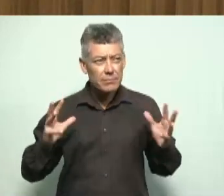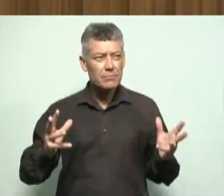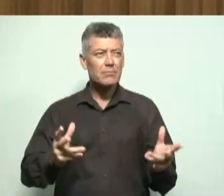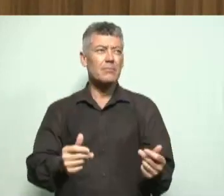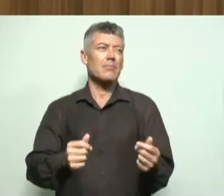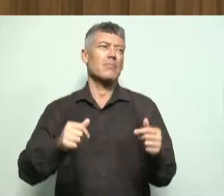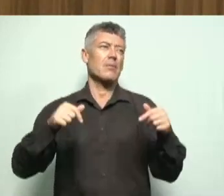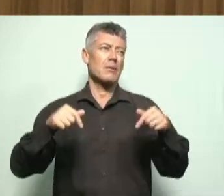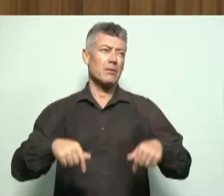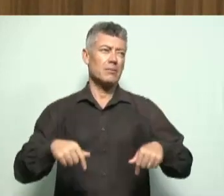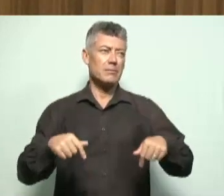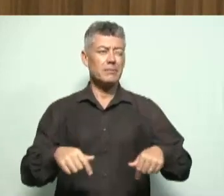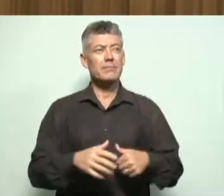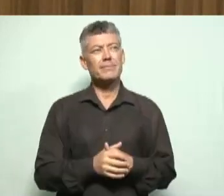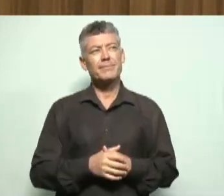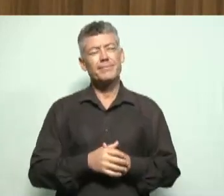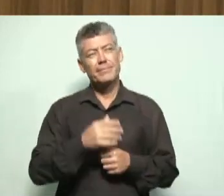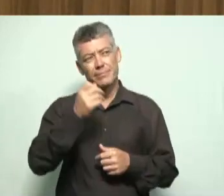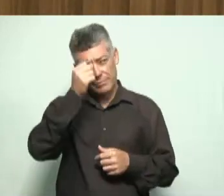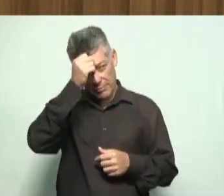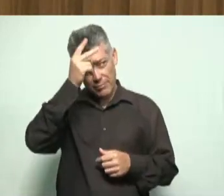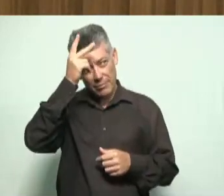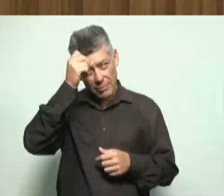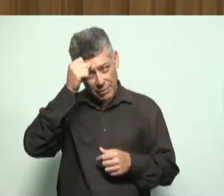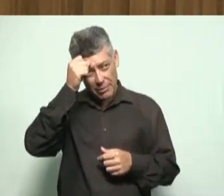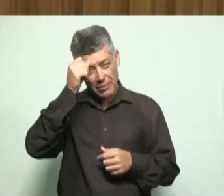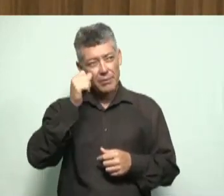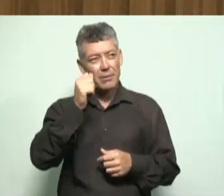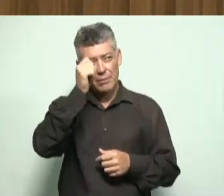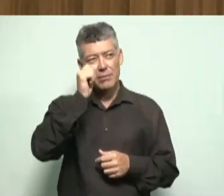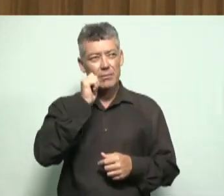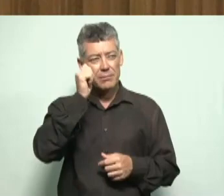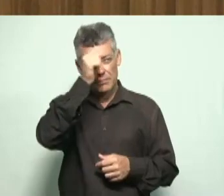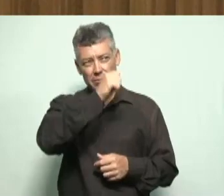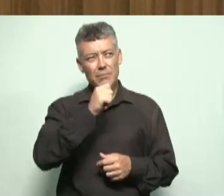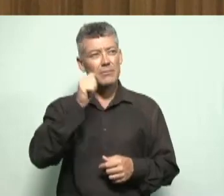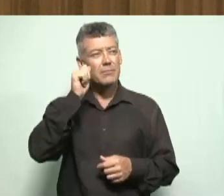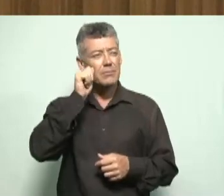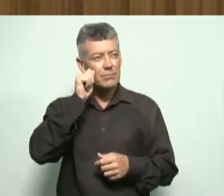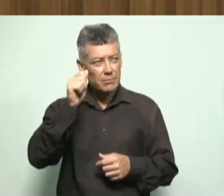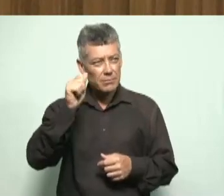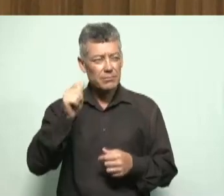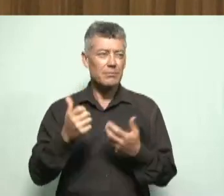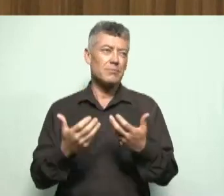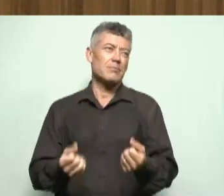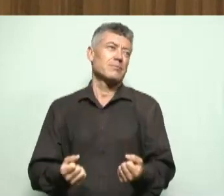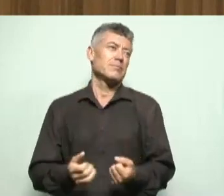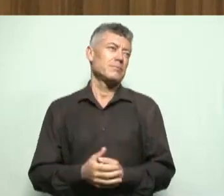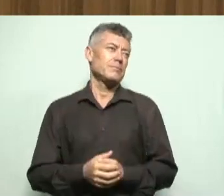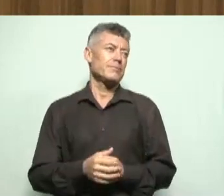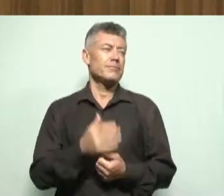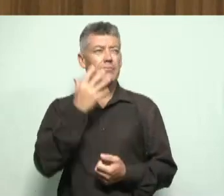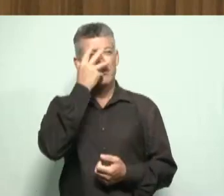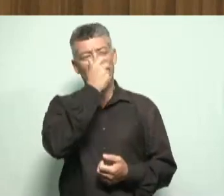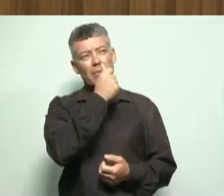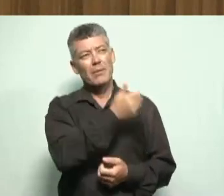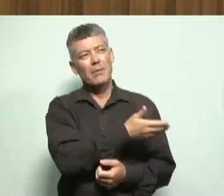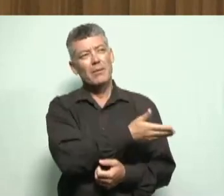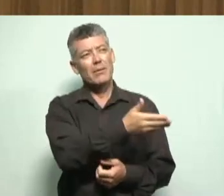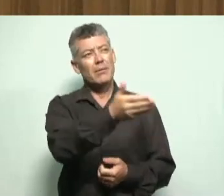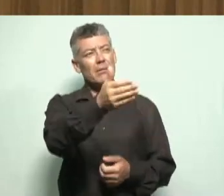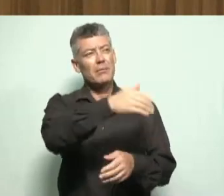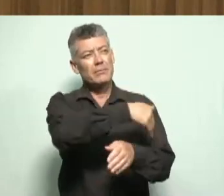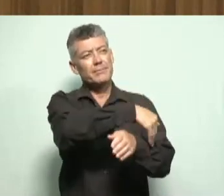estão nessa casa. E o prefeito Álvaro Dias atendeu o nosso pedido. A Felizardo Moura hoje, além de linda, além de